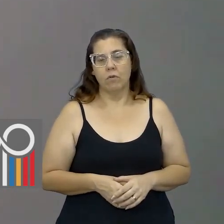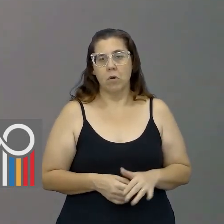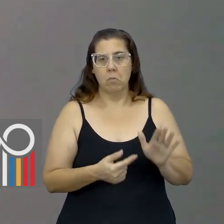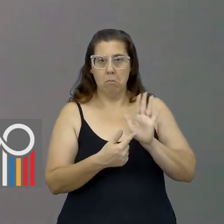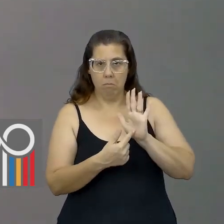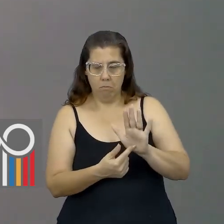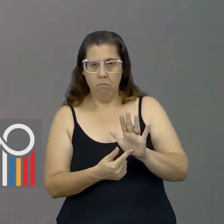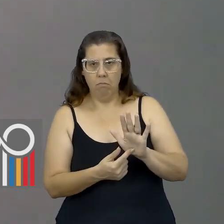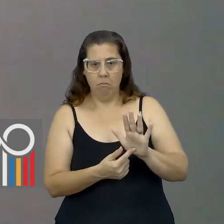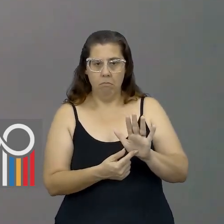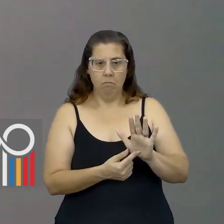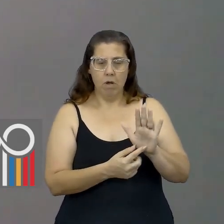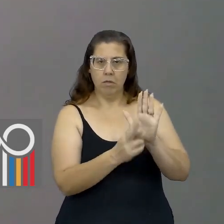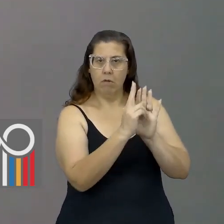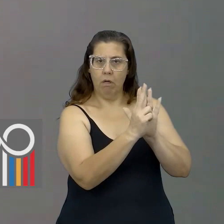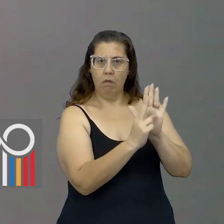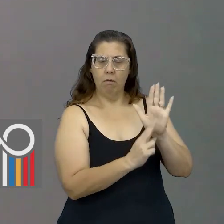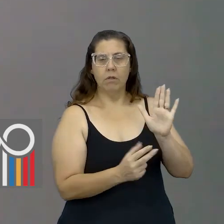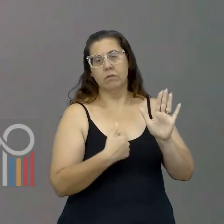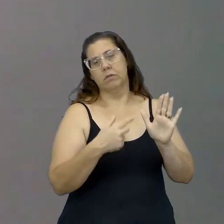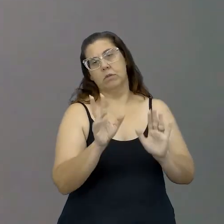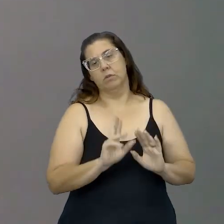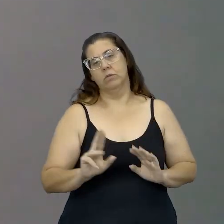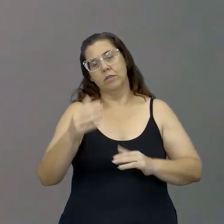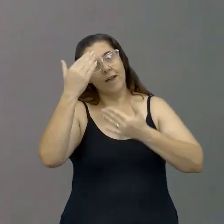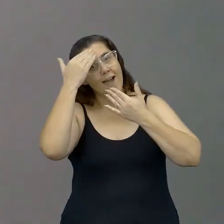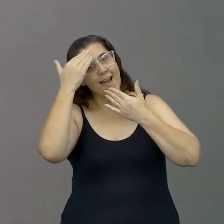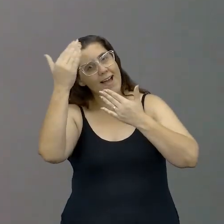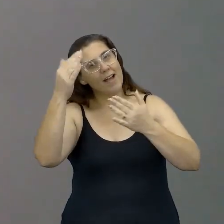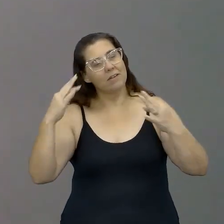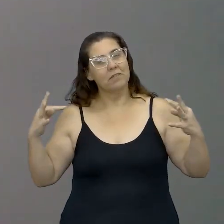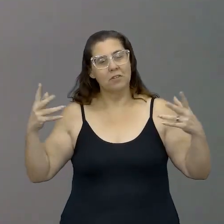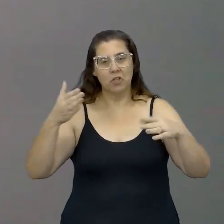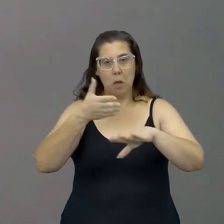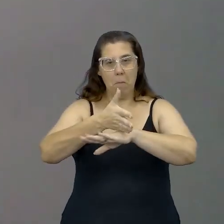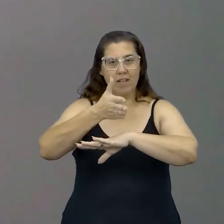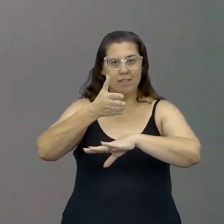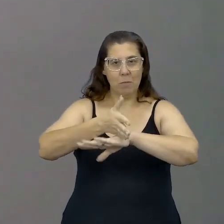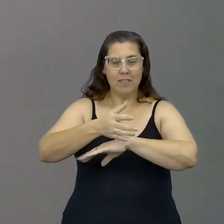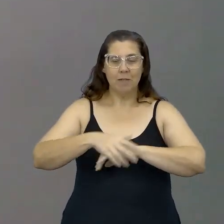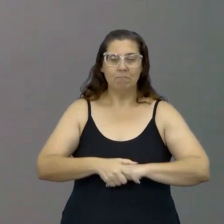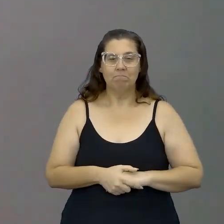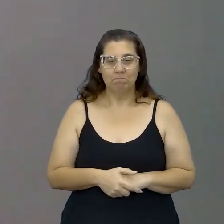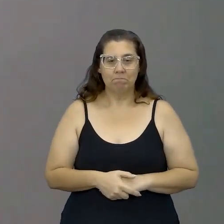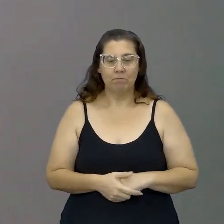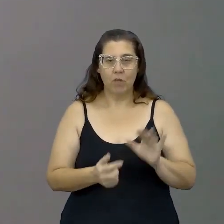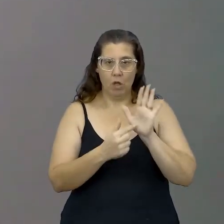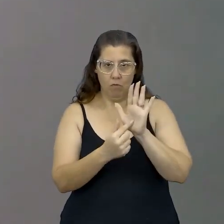referências teóricas que foram utilizadas, e eu agradeço muito pela participação,